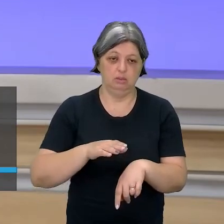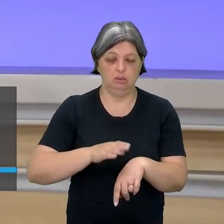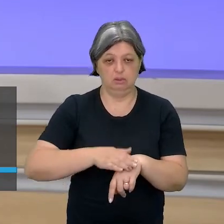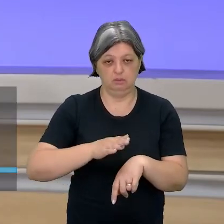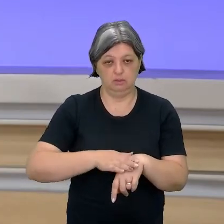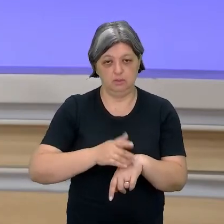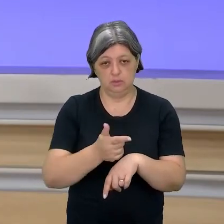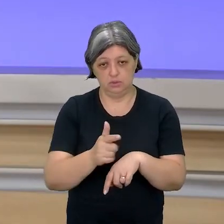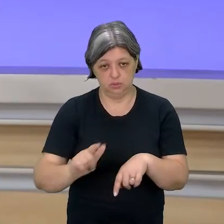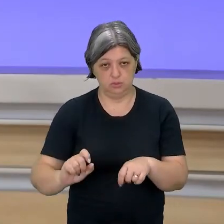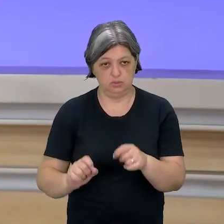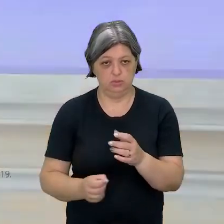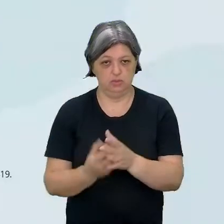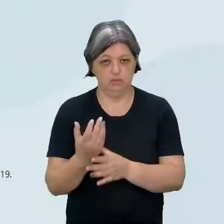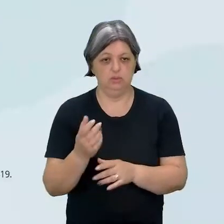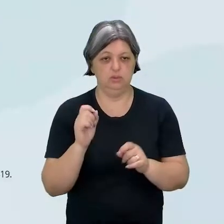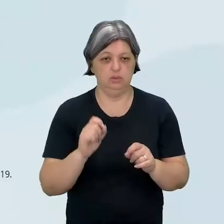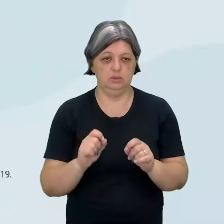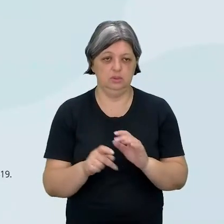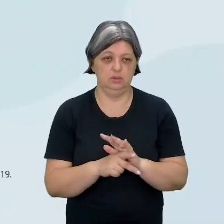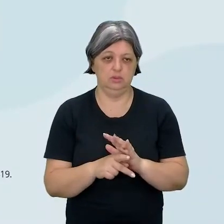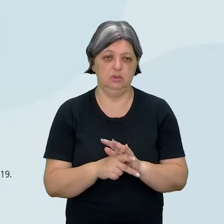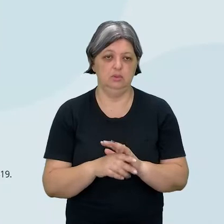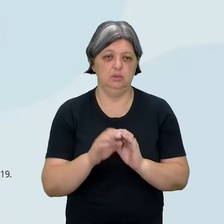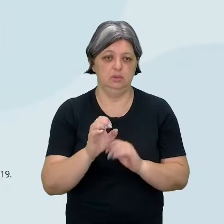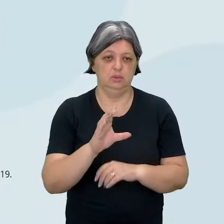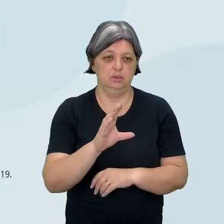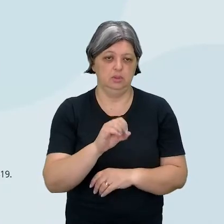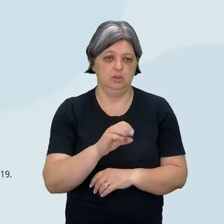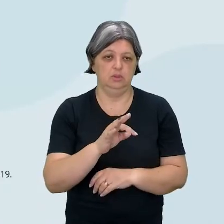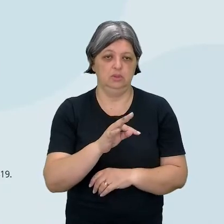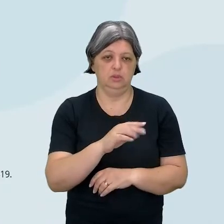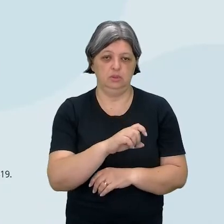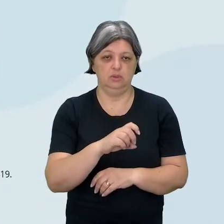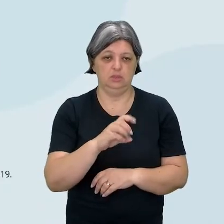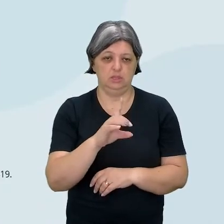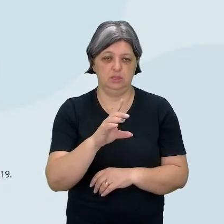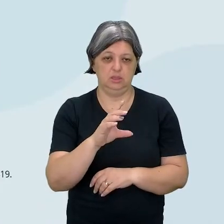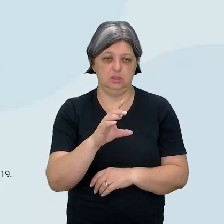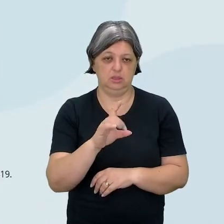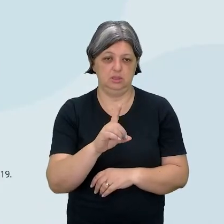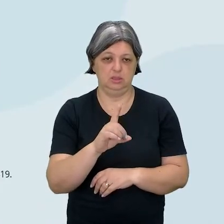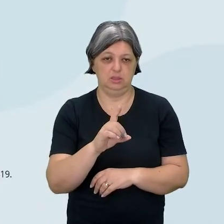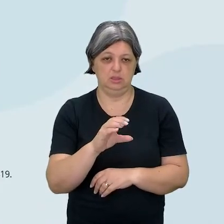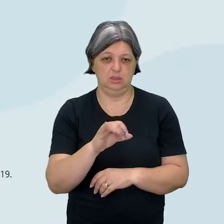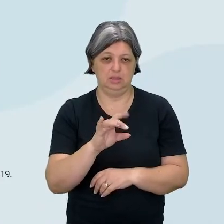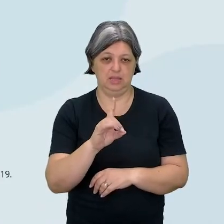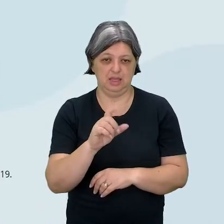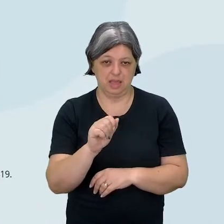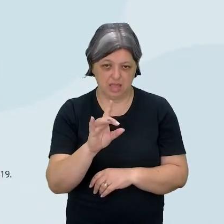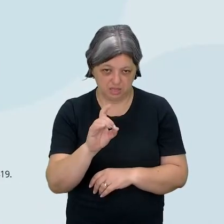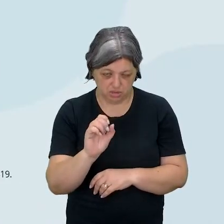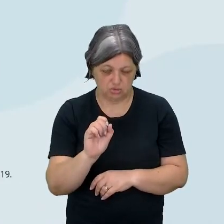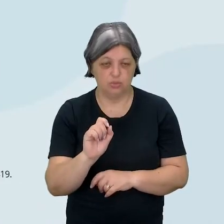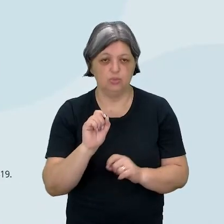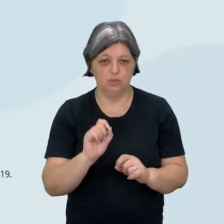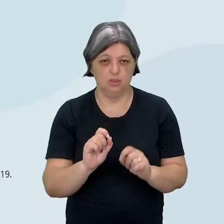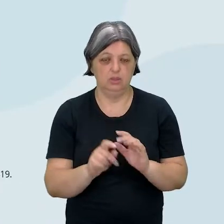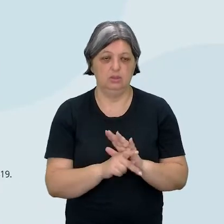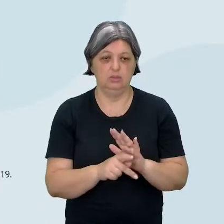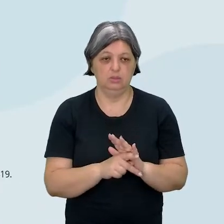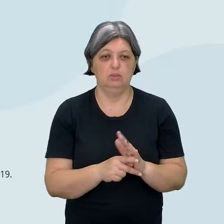que é a ecotoxicologia. Na ecotoxicologia, a gente define então a